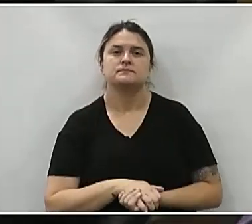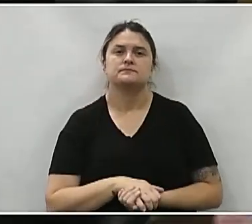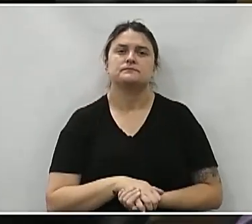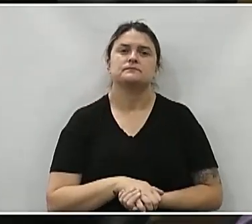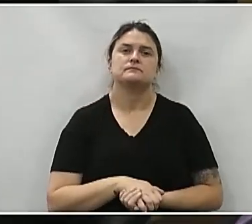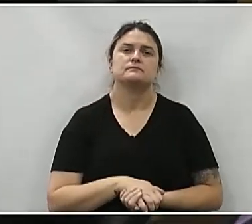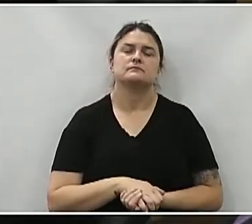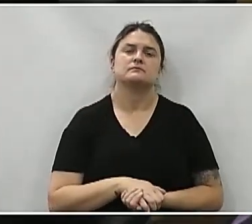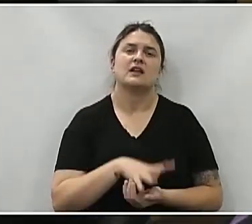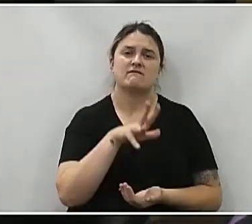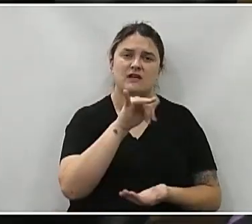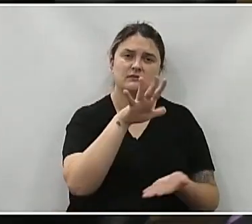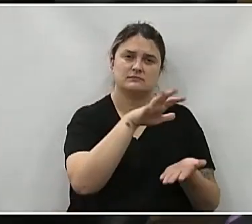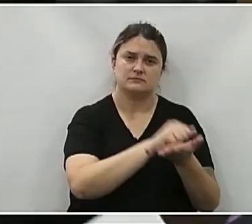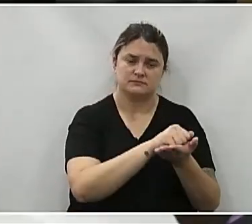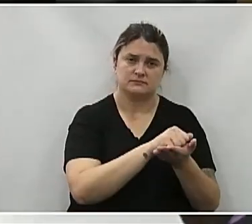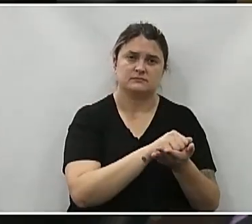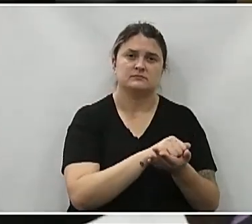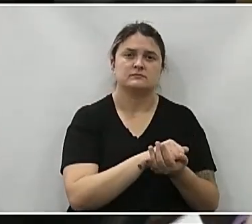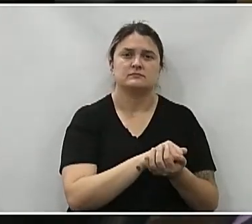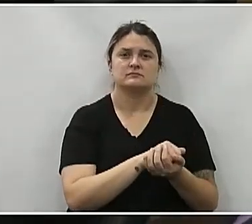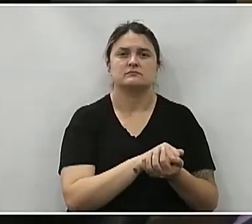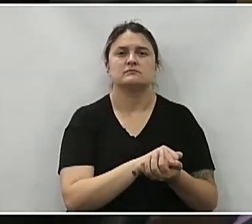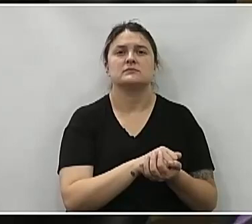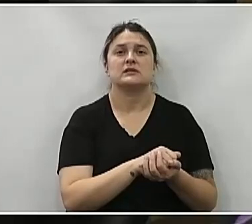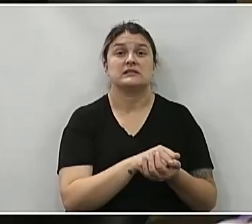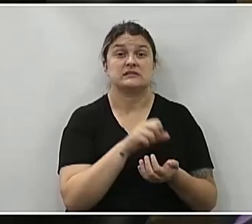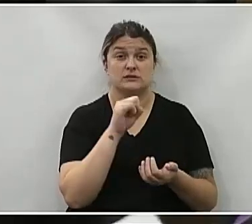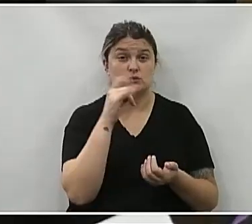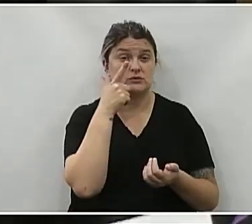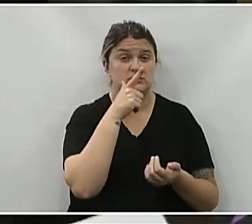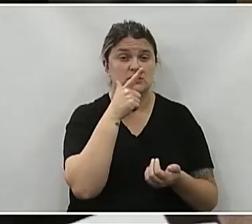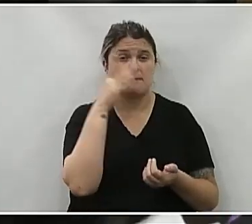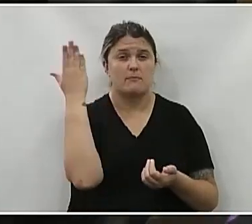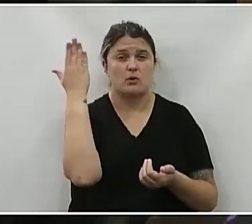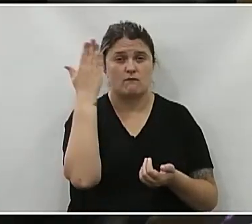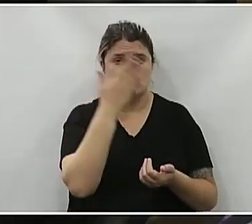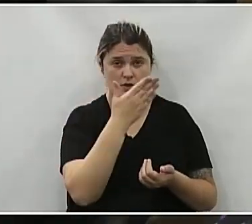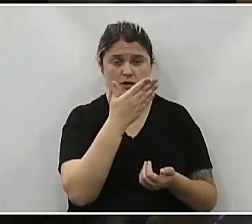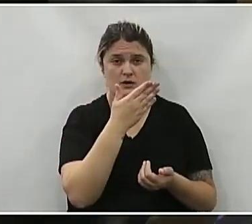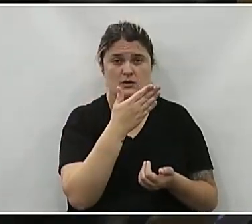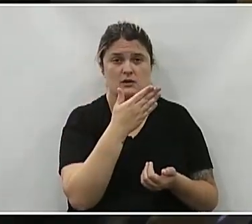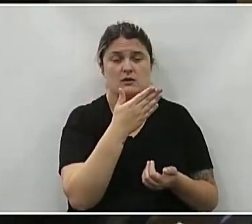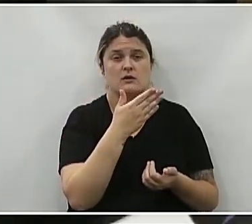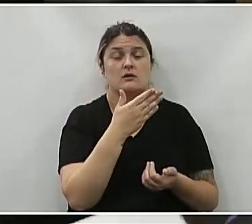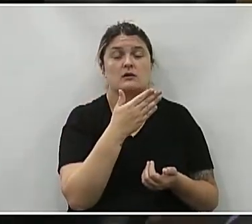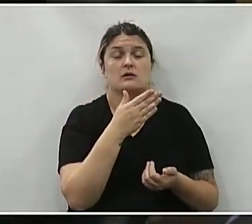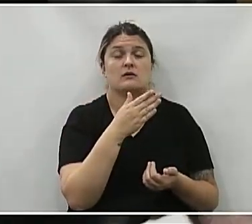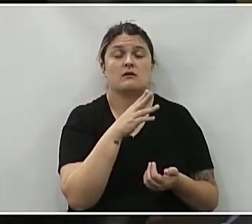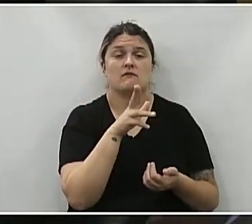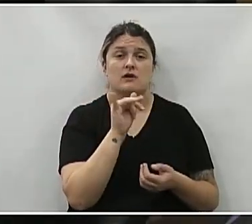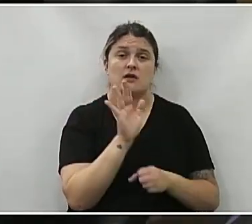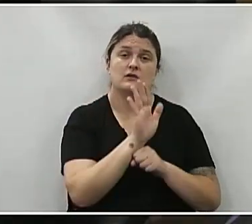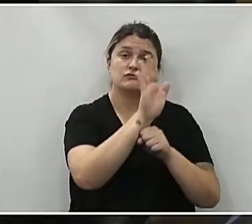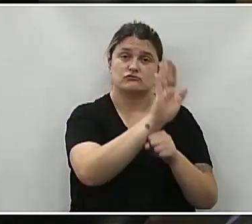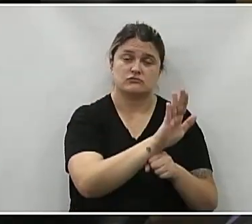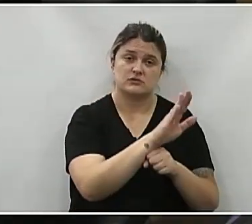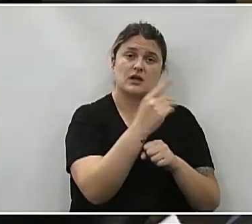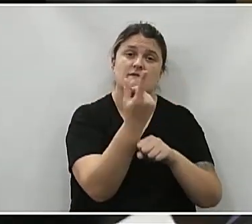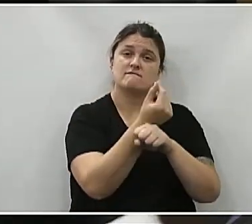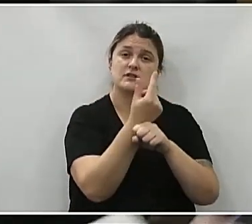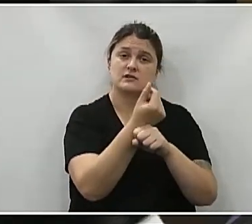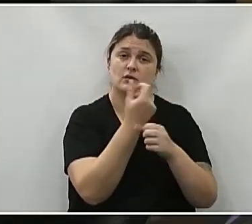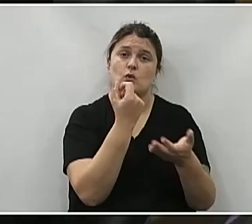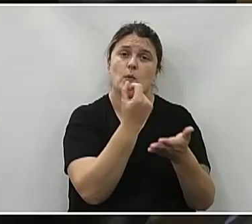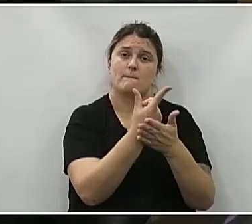eh que provem a que que consigam provar a necessidade para que a adra possa auxiliar na questão na